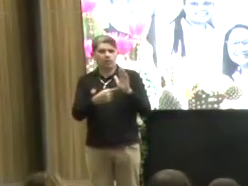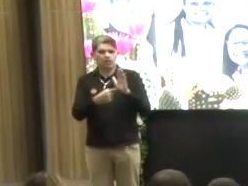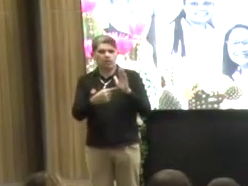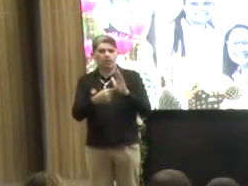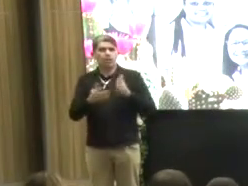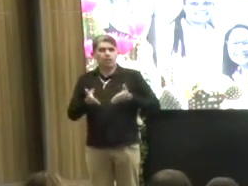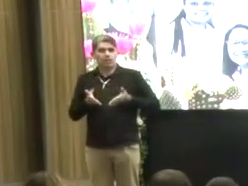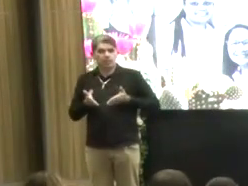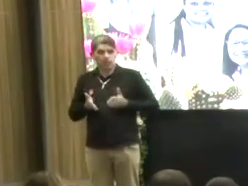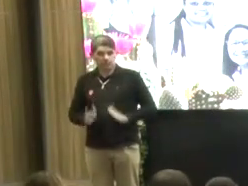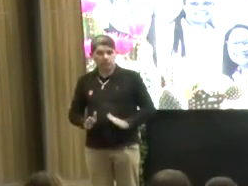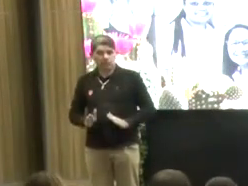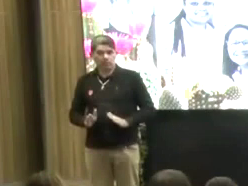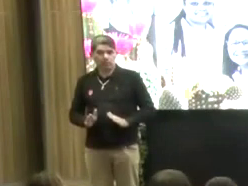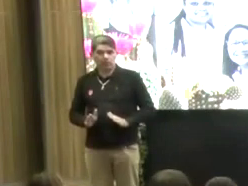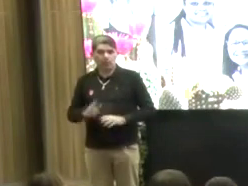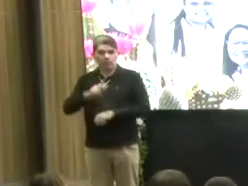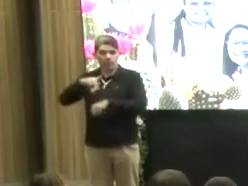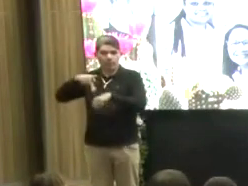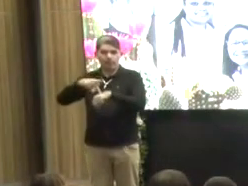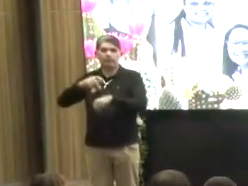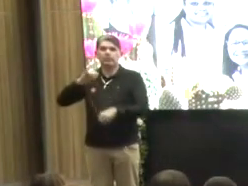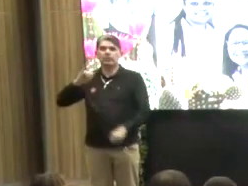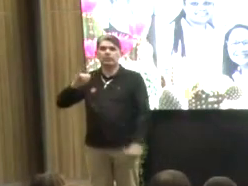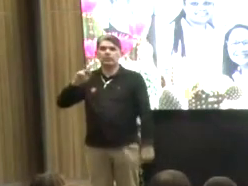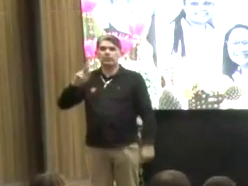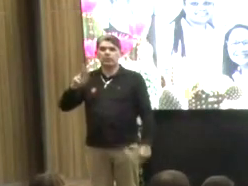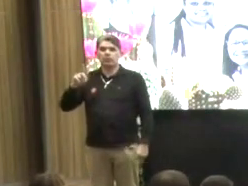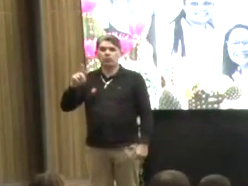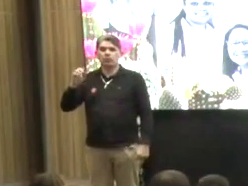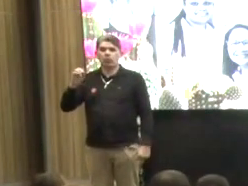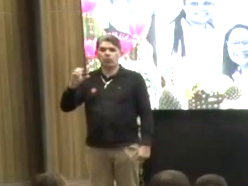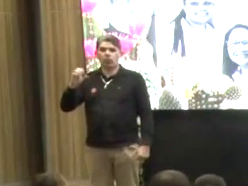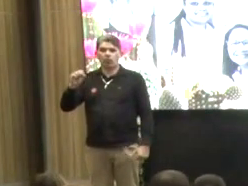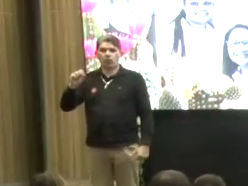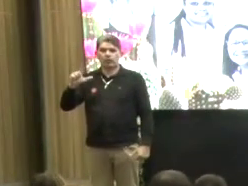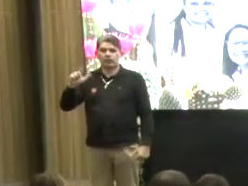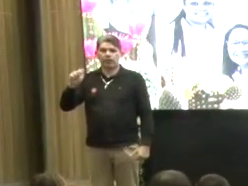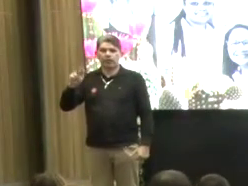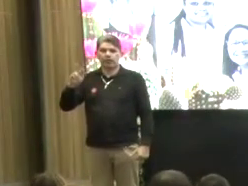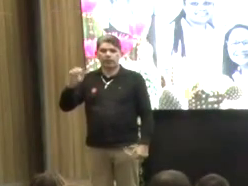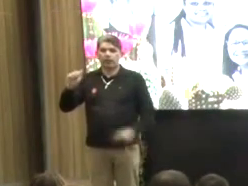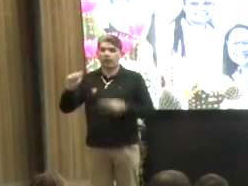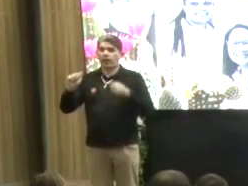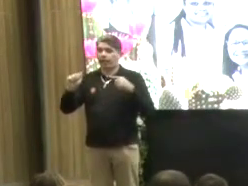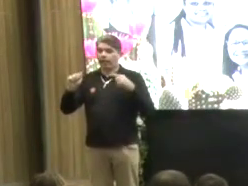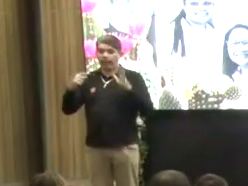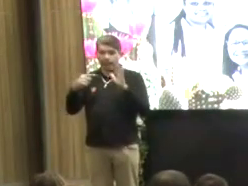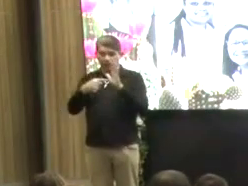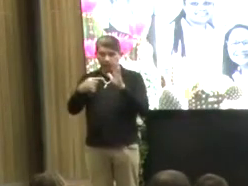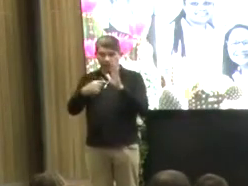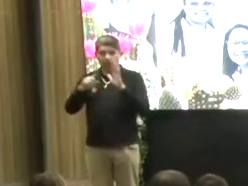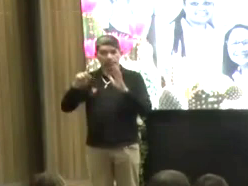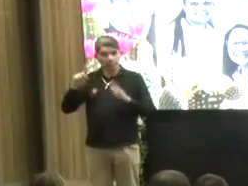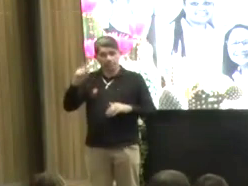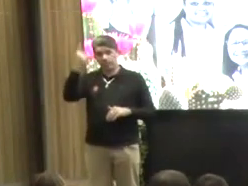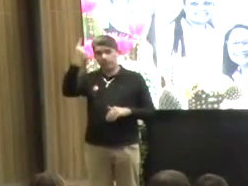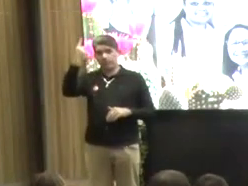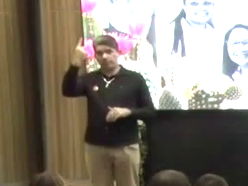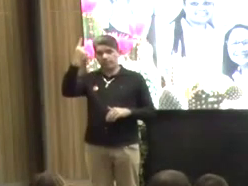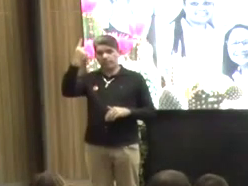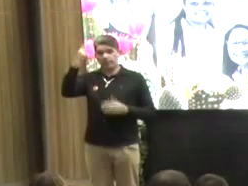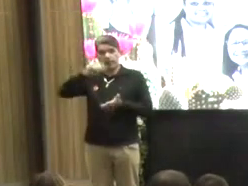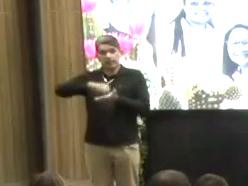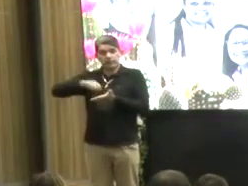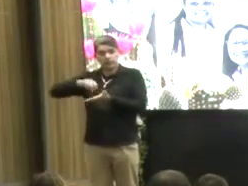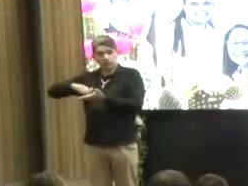na antiga Iugoslávia e chamava-se Katarina Tomaszewski. Ela foi a primeira relatora do direito